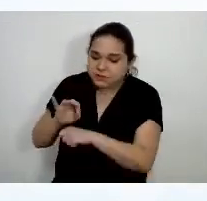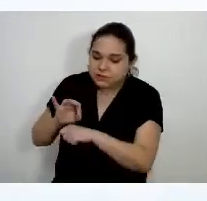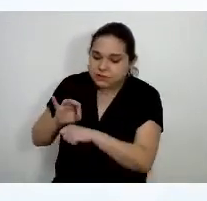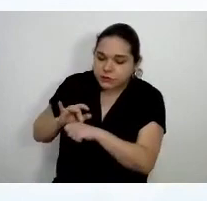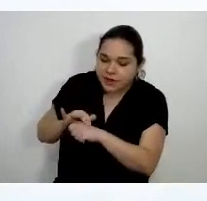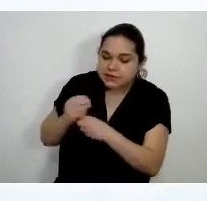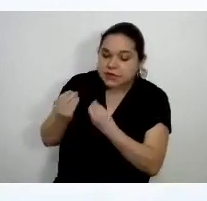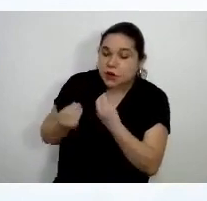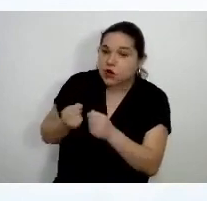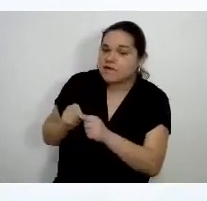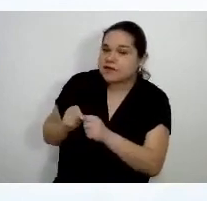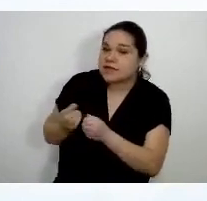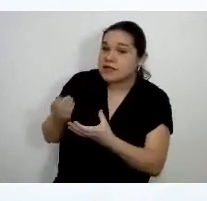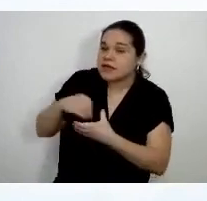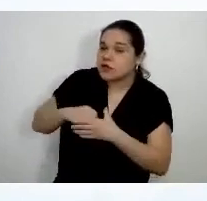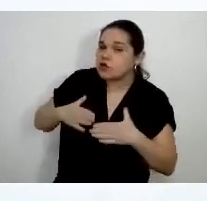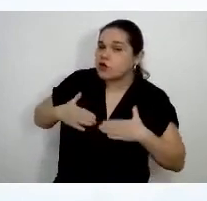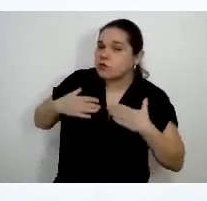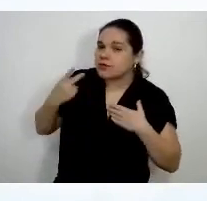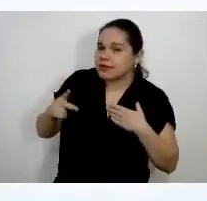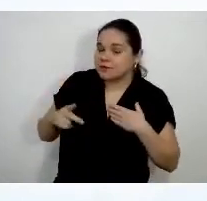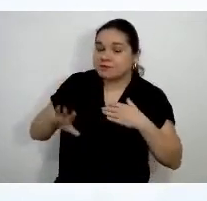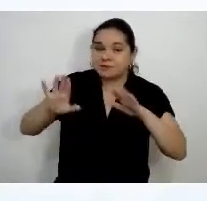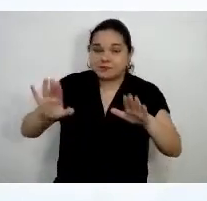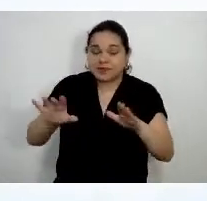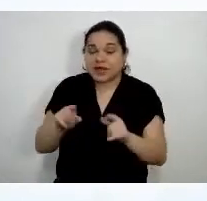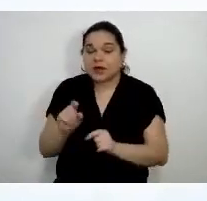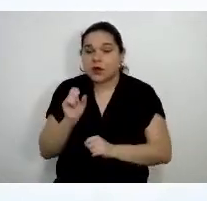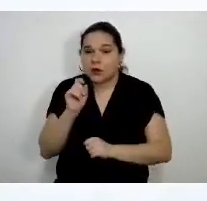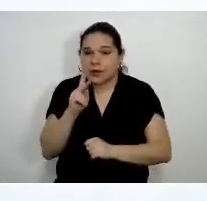daí você pega desse segundo